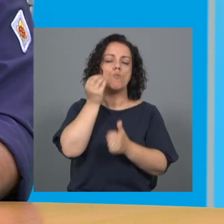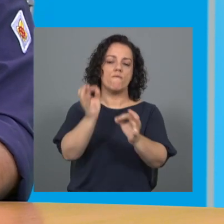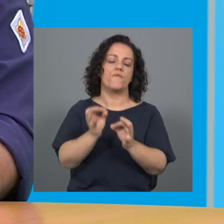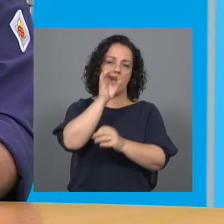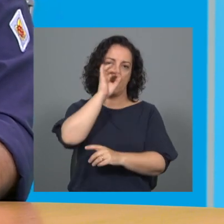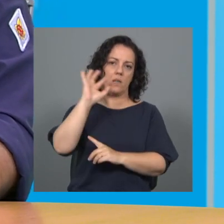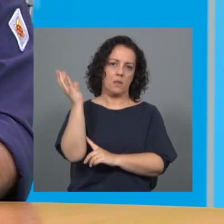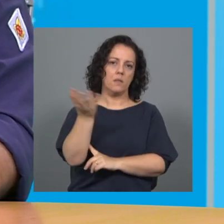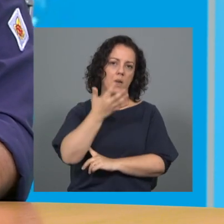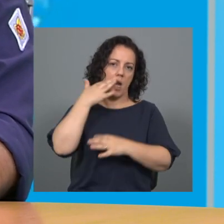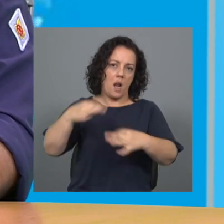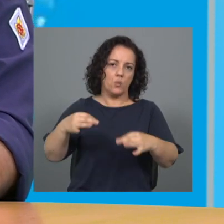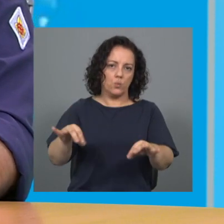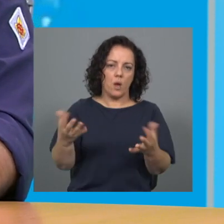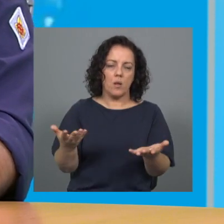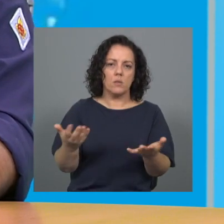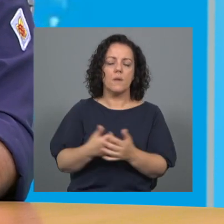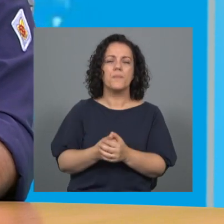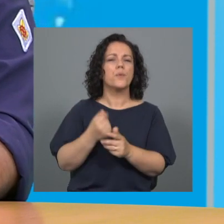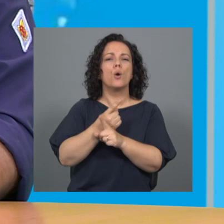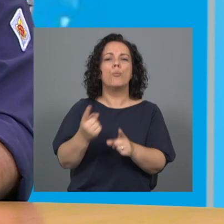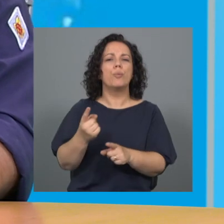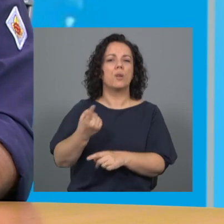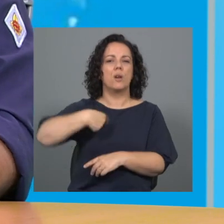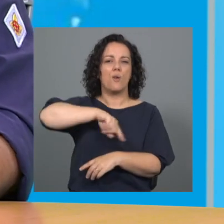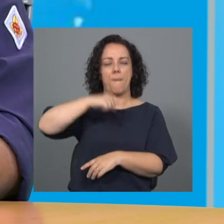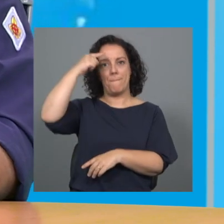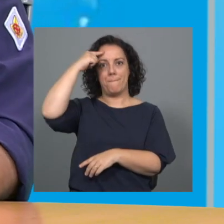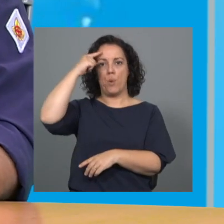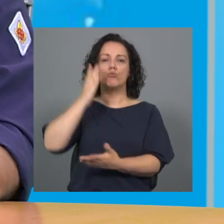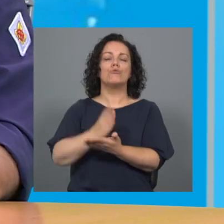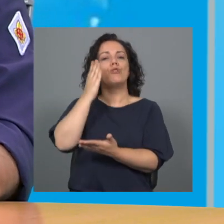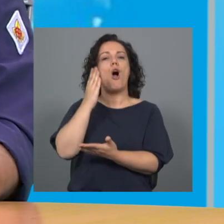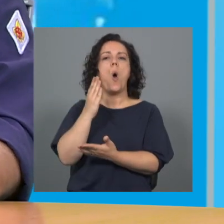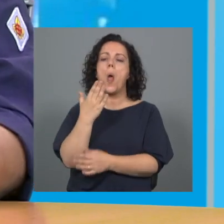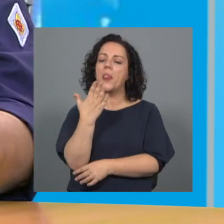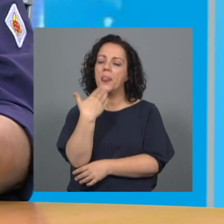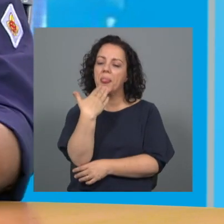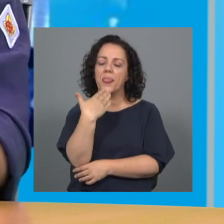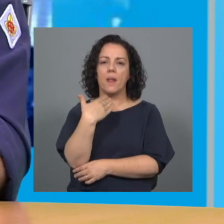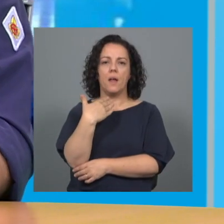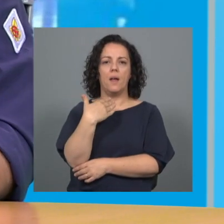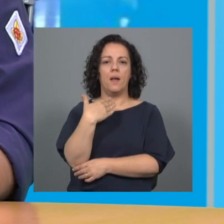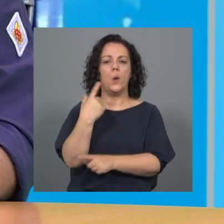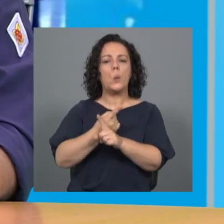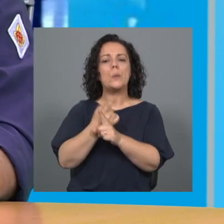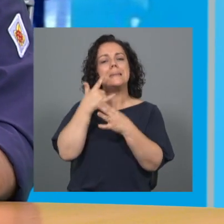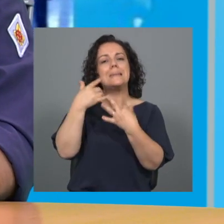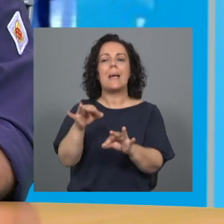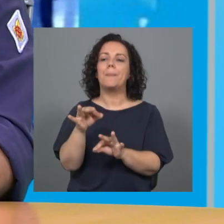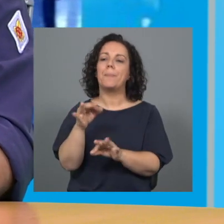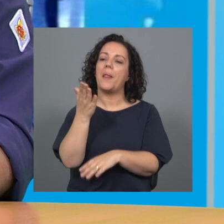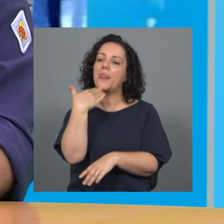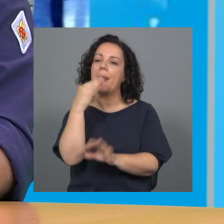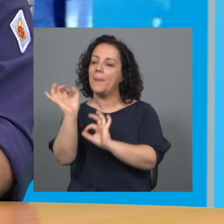aqui que está em causa é pensarmos que hoje em dia não basta só fazermos pequenas ações quase de cosmética que vamos